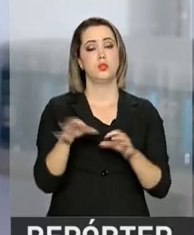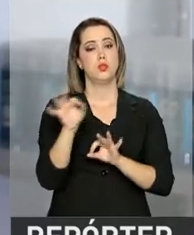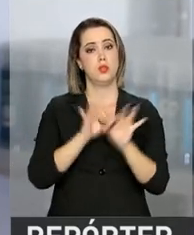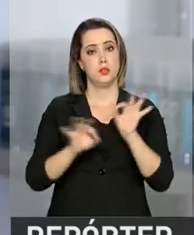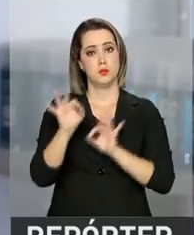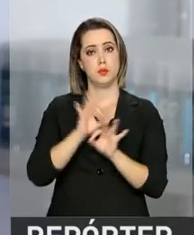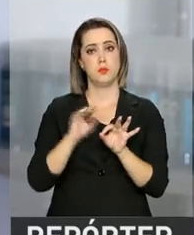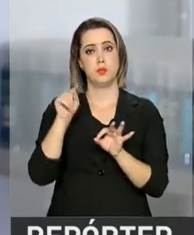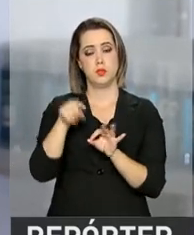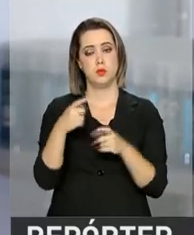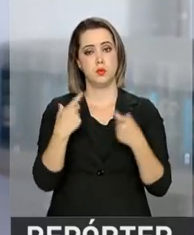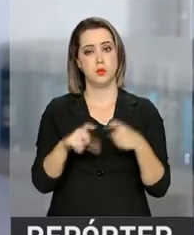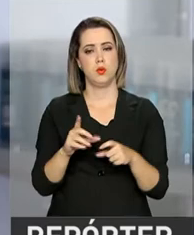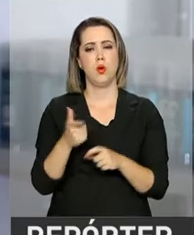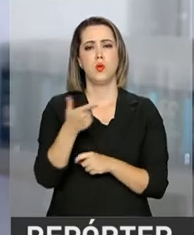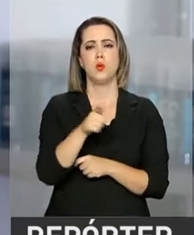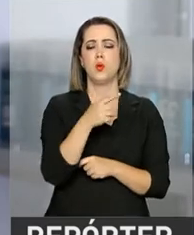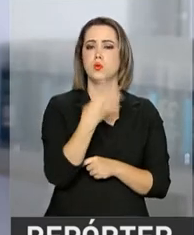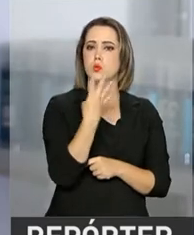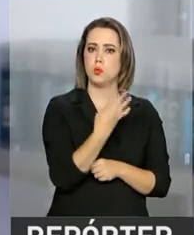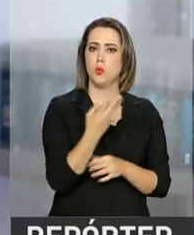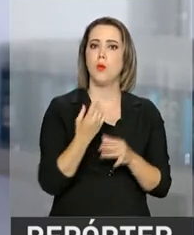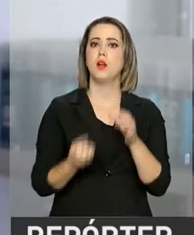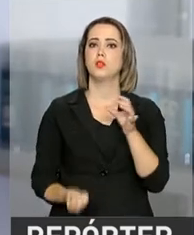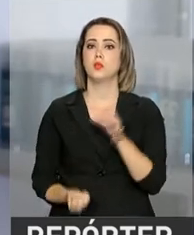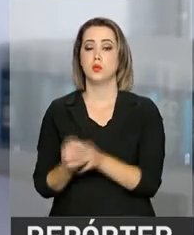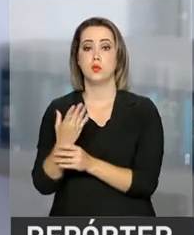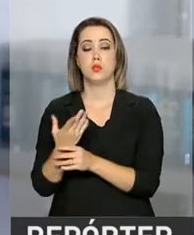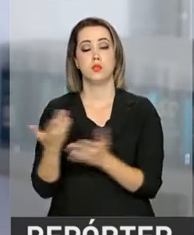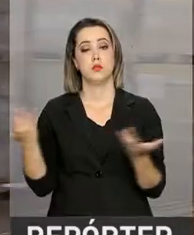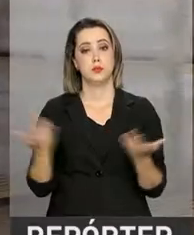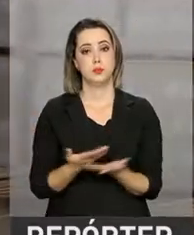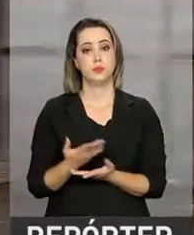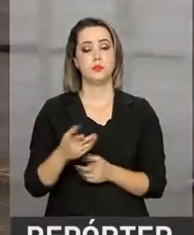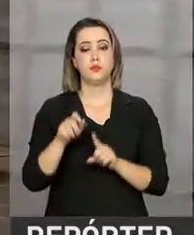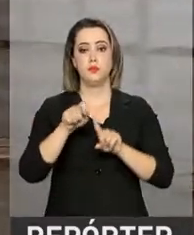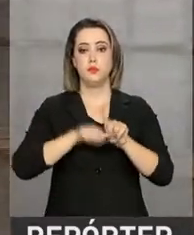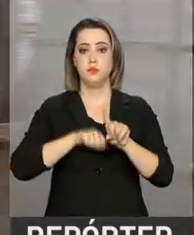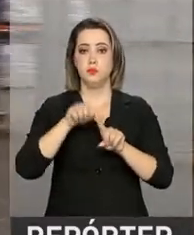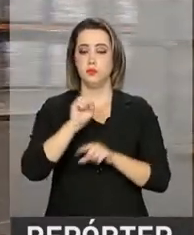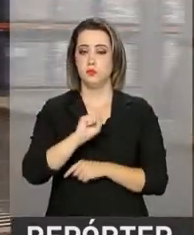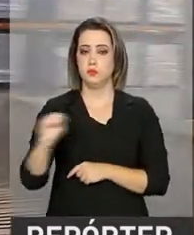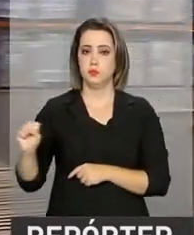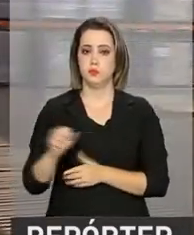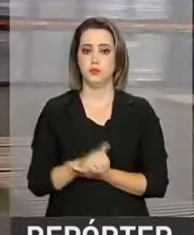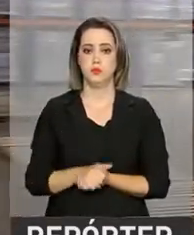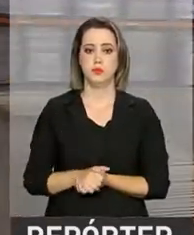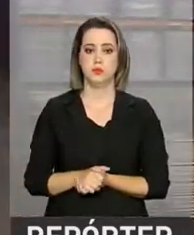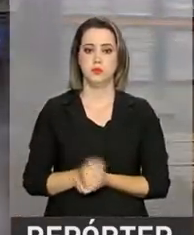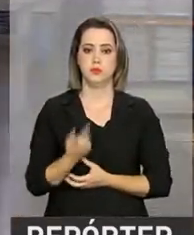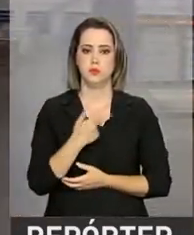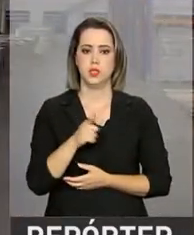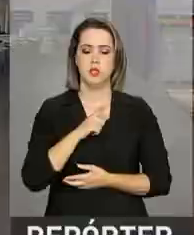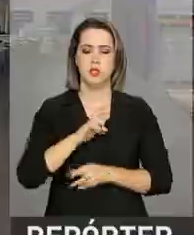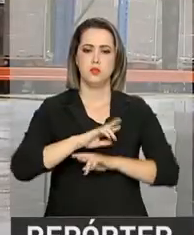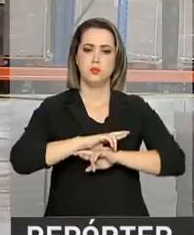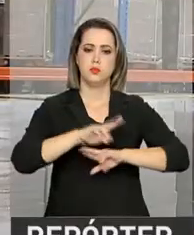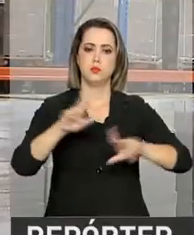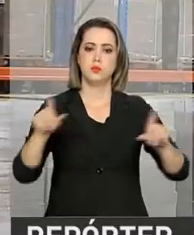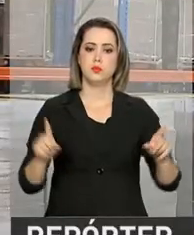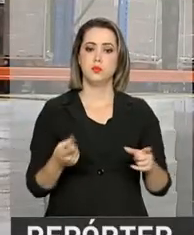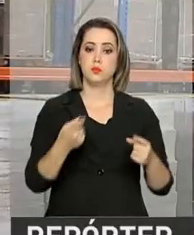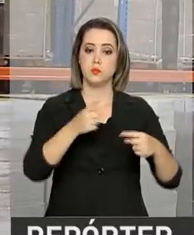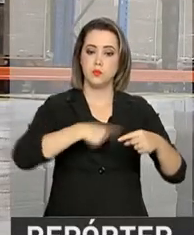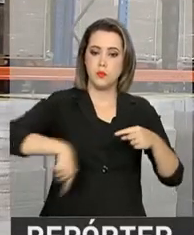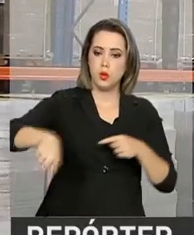e outros quatro da devem ser inaugurados ainda neste semestre contando com uma solução completa de logística e uma